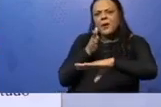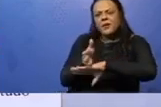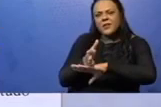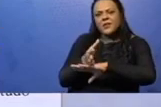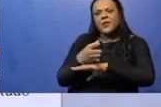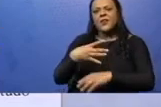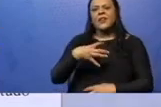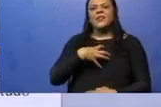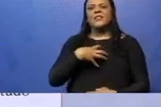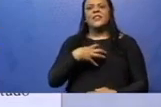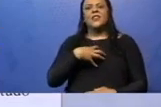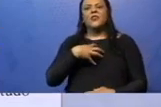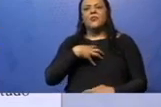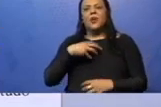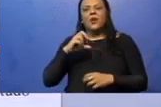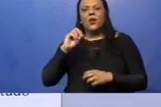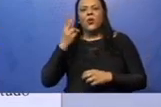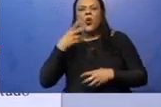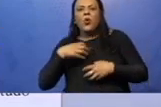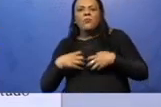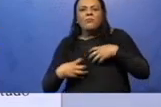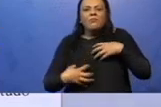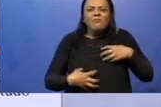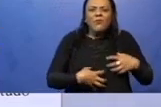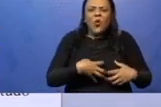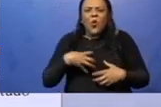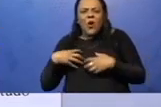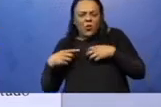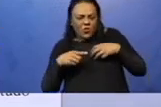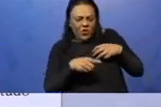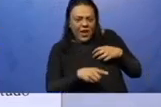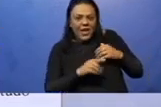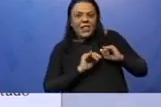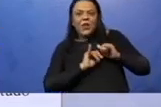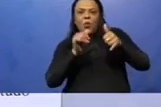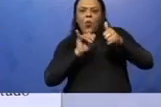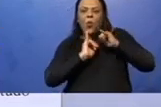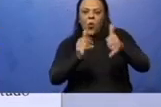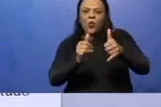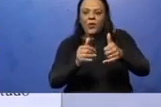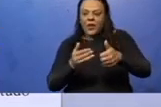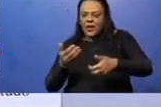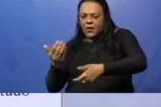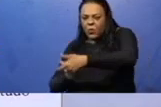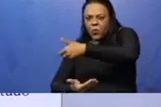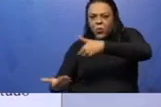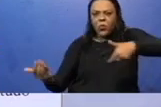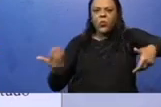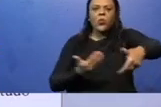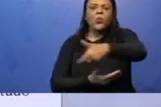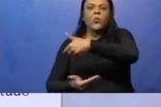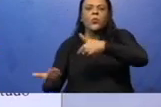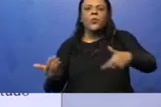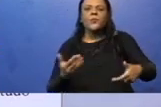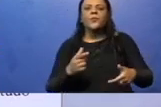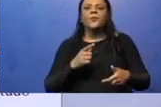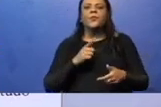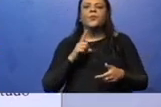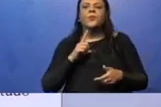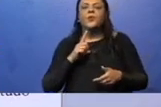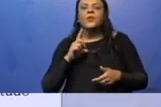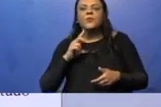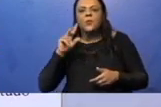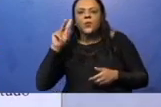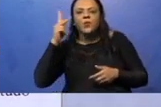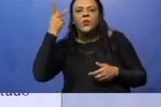angústias. A gente se envolve com o jeito de olhar daquele personagem, que é o narrador. E aí, nessas histórias, por